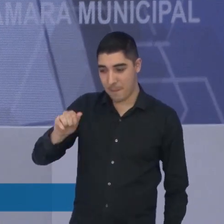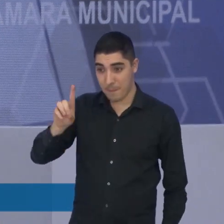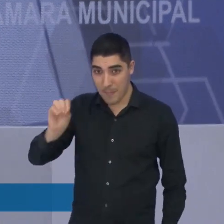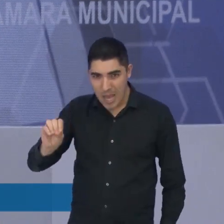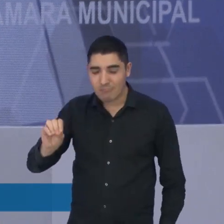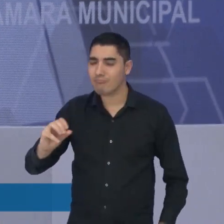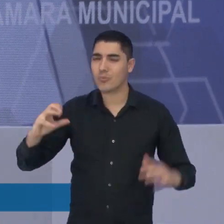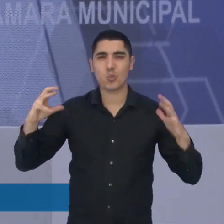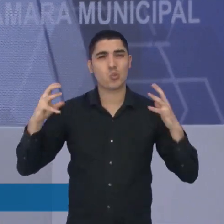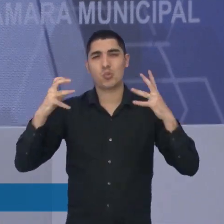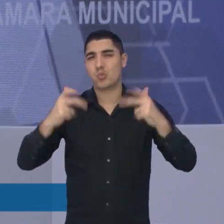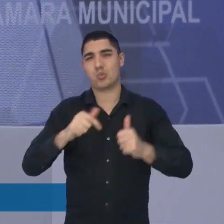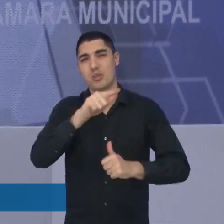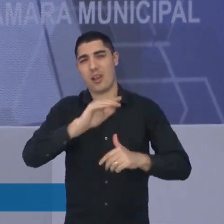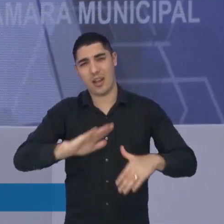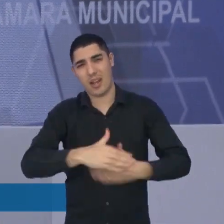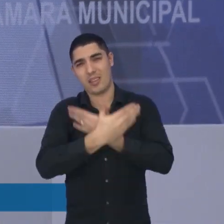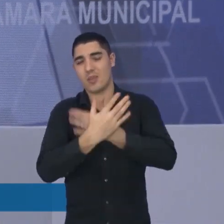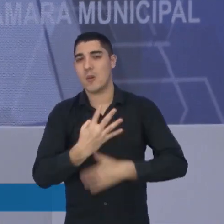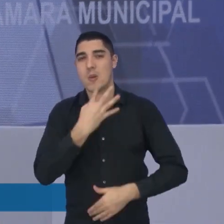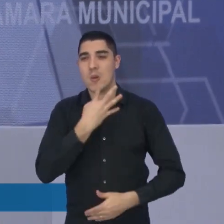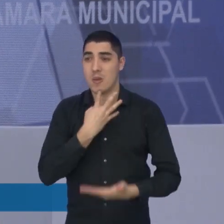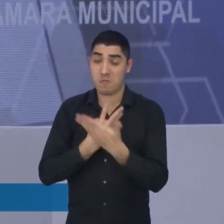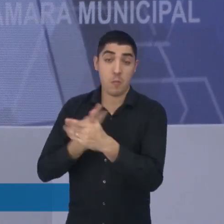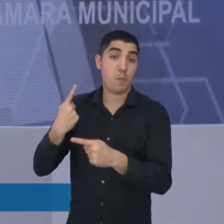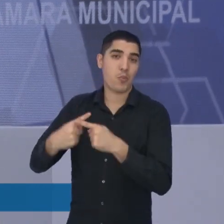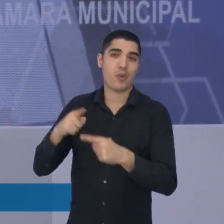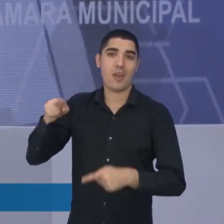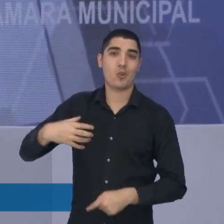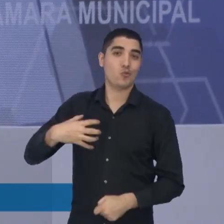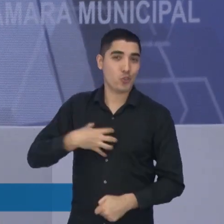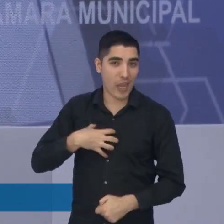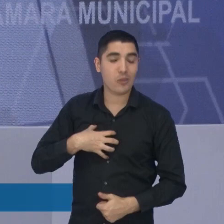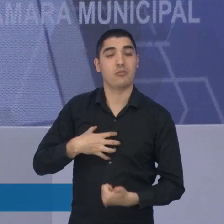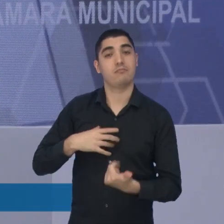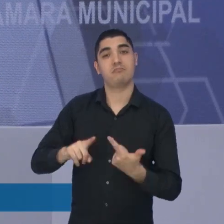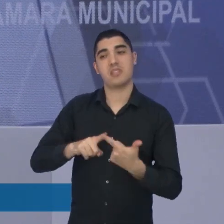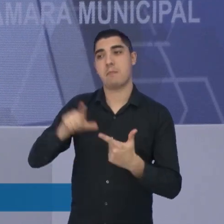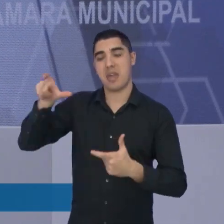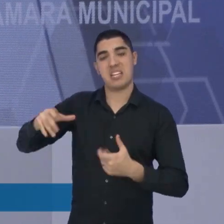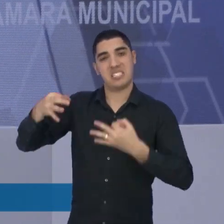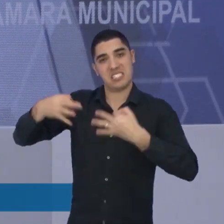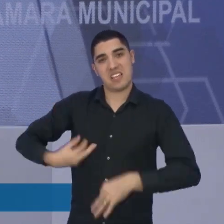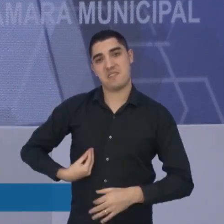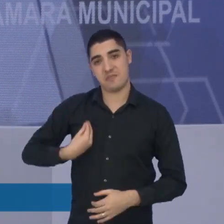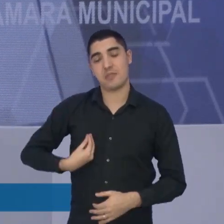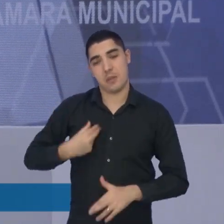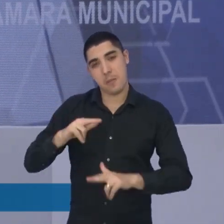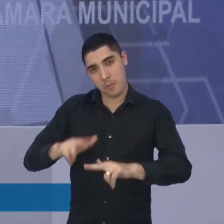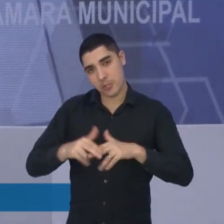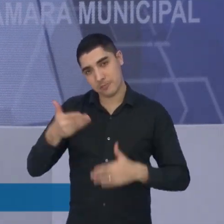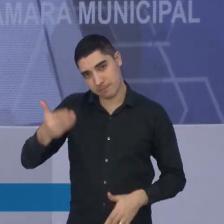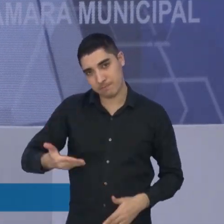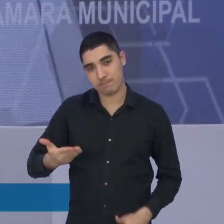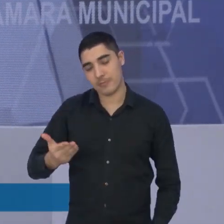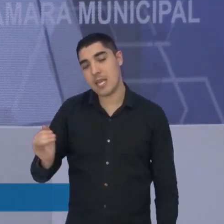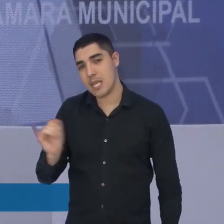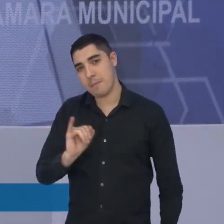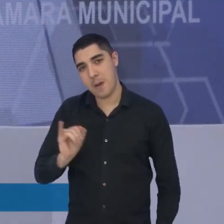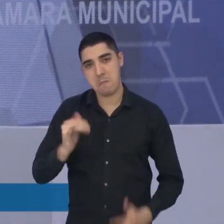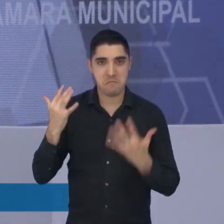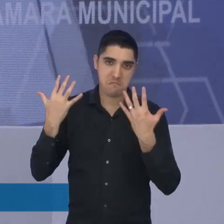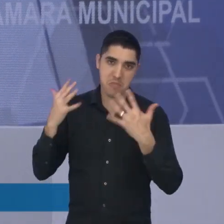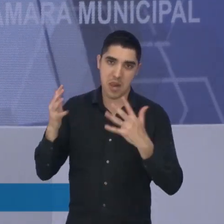ITA, pela sua postura e pela sua honestidade, como sempre. Por isso, meu irmão,